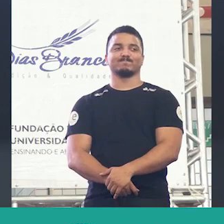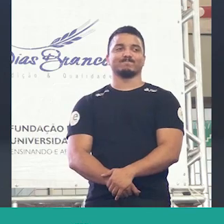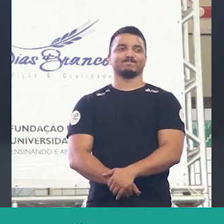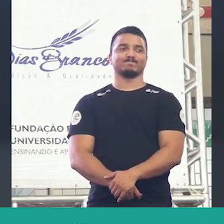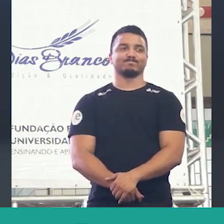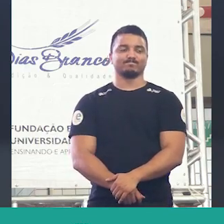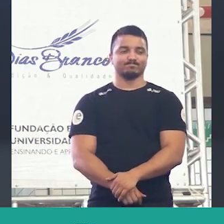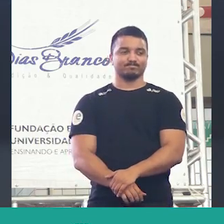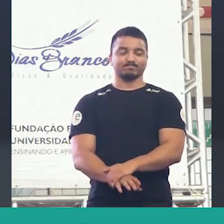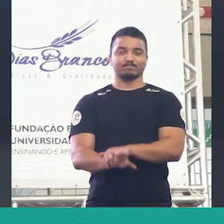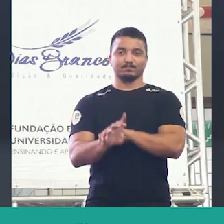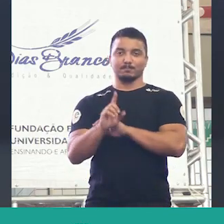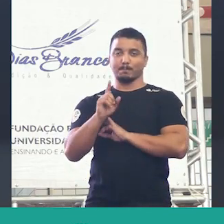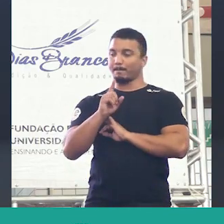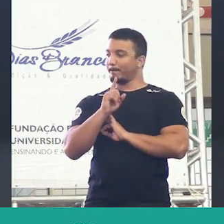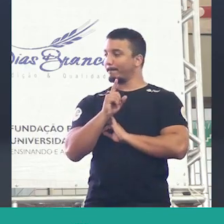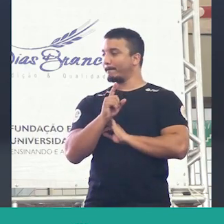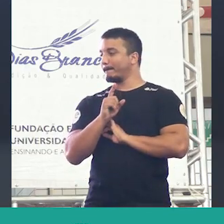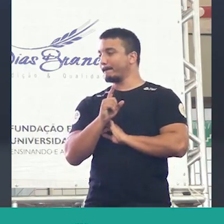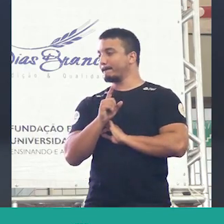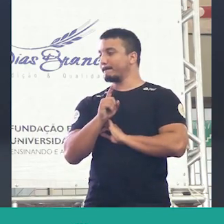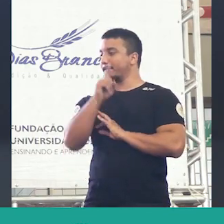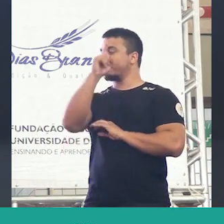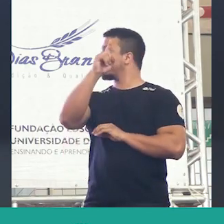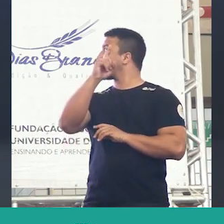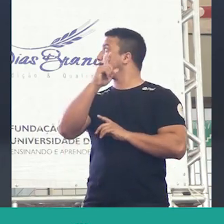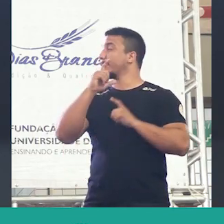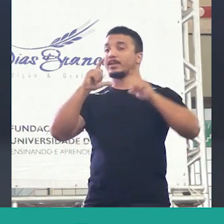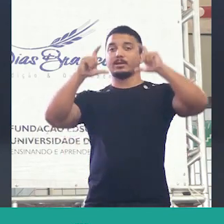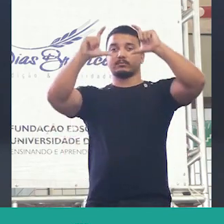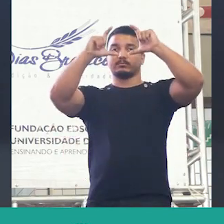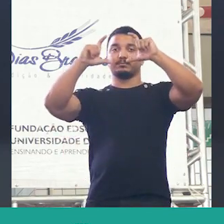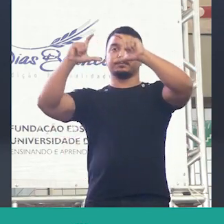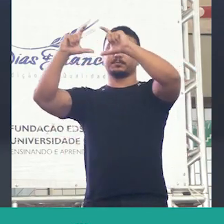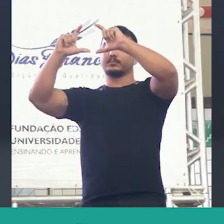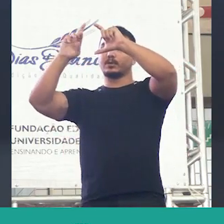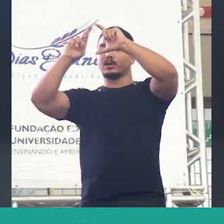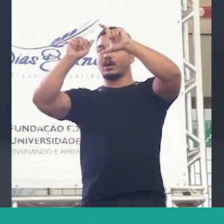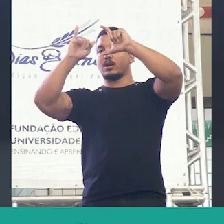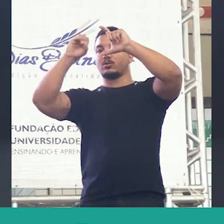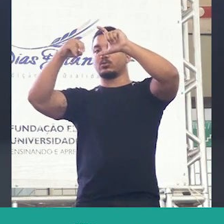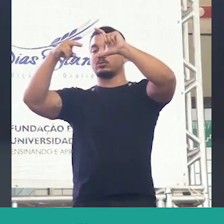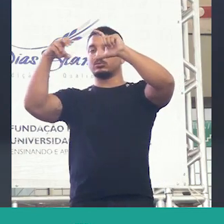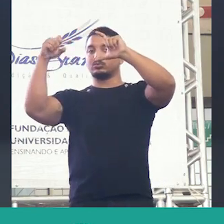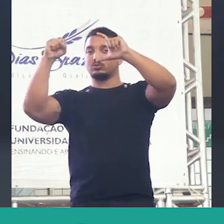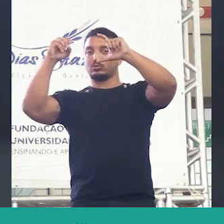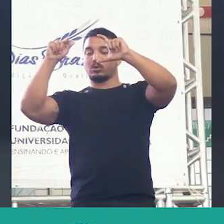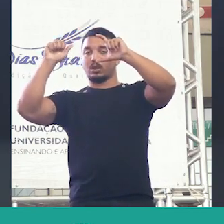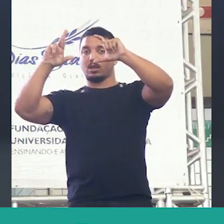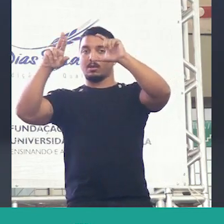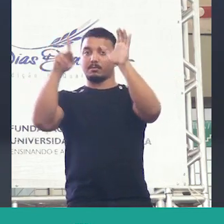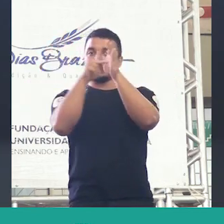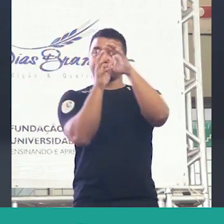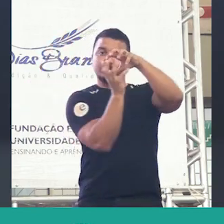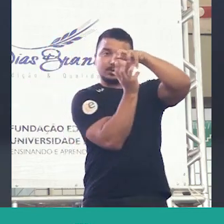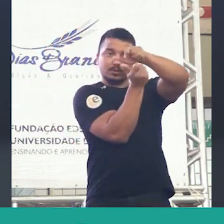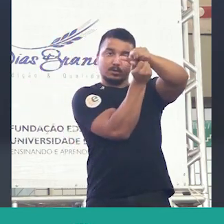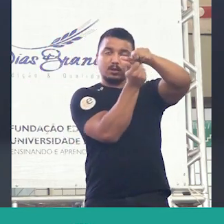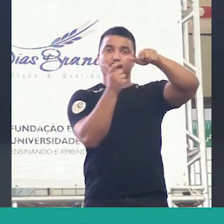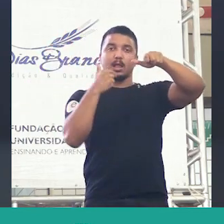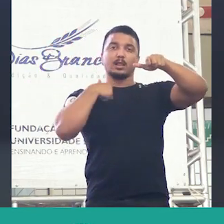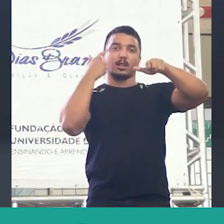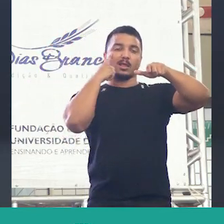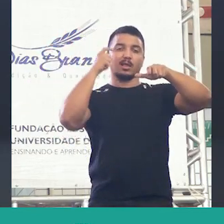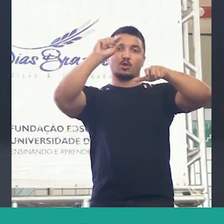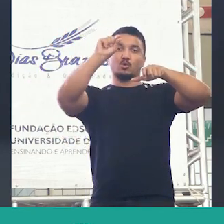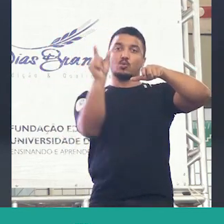esse de cima, ó. Esse de cima, pessoal. Esse de cima. Raios solares, terra. Aí você vai desenhar